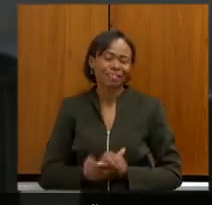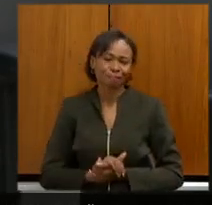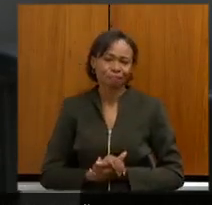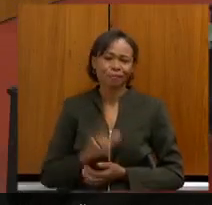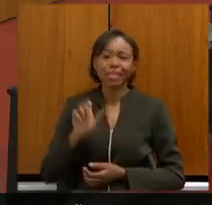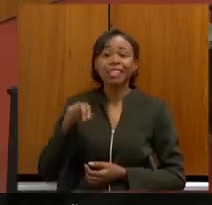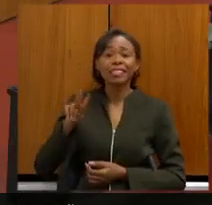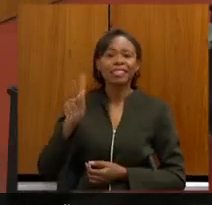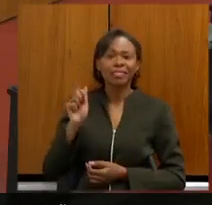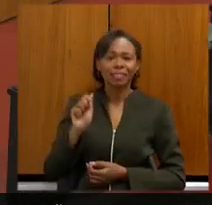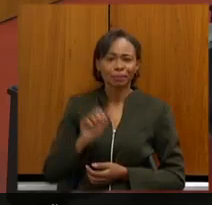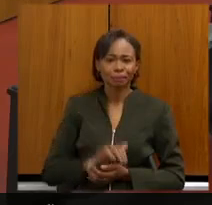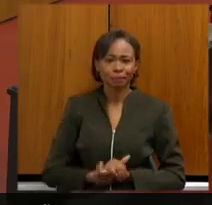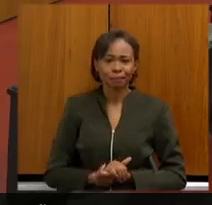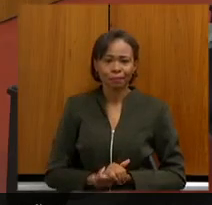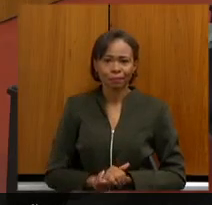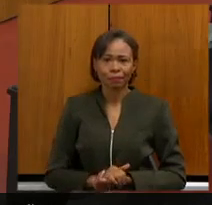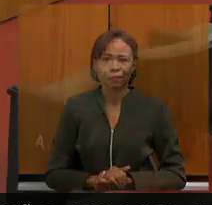Leninha